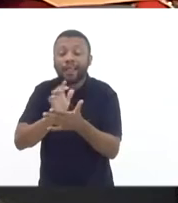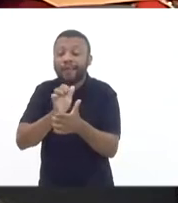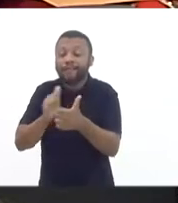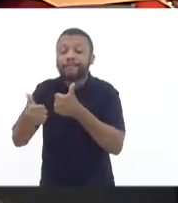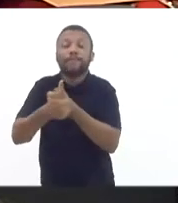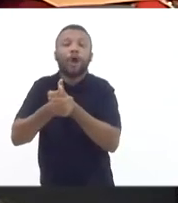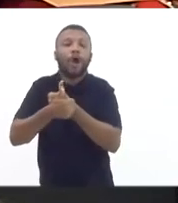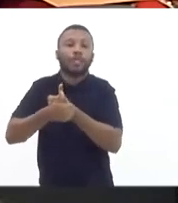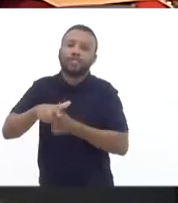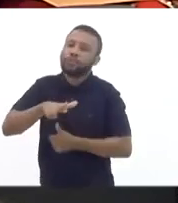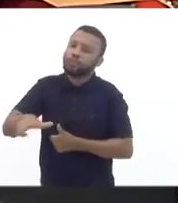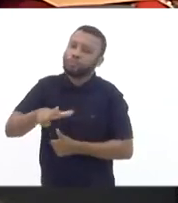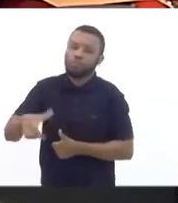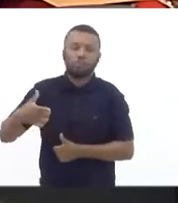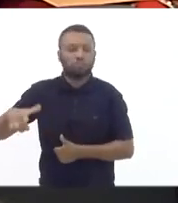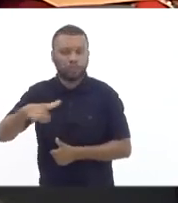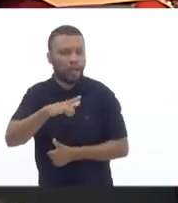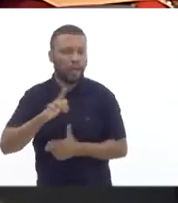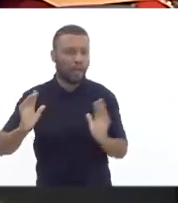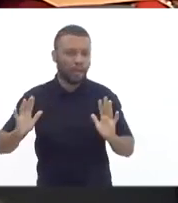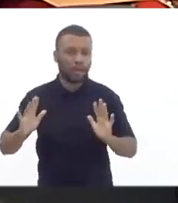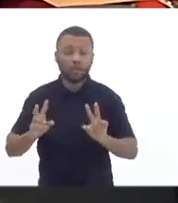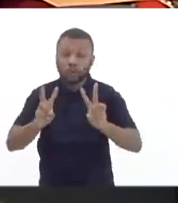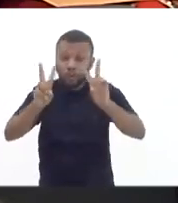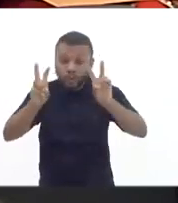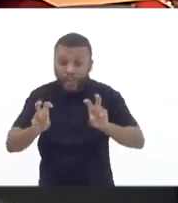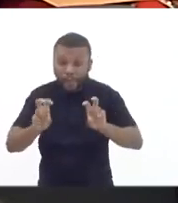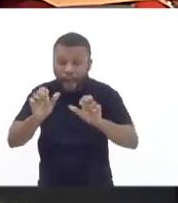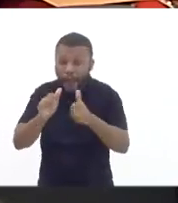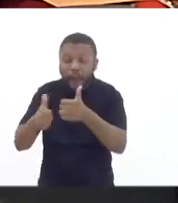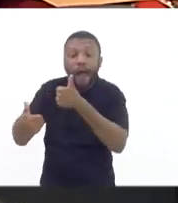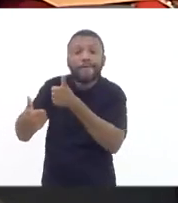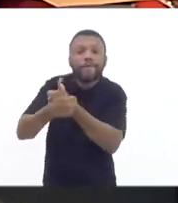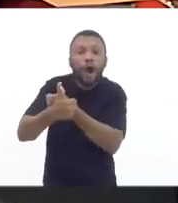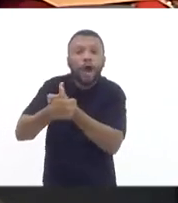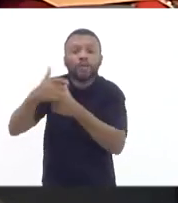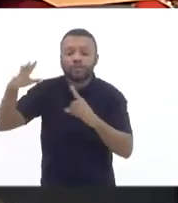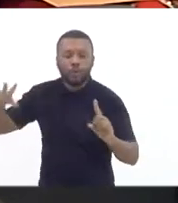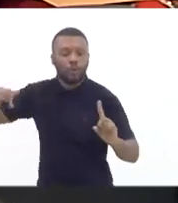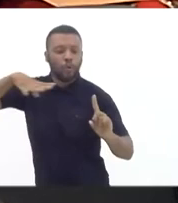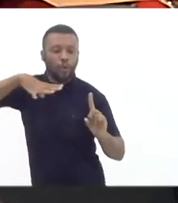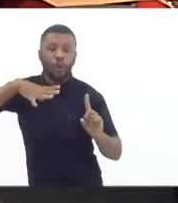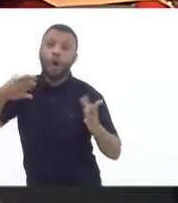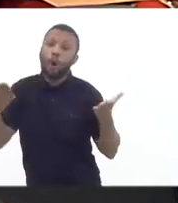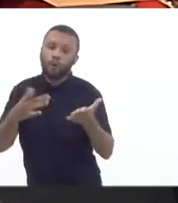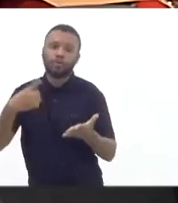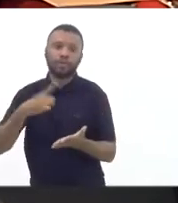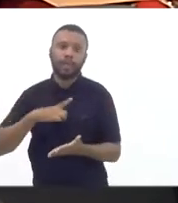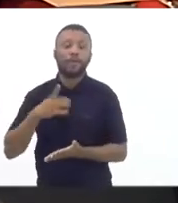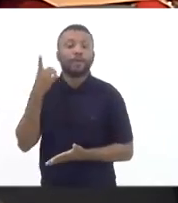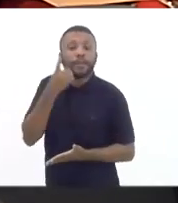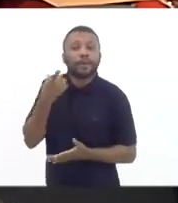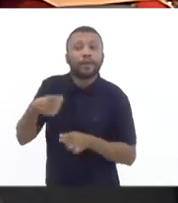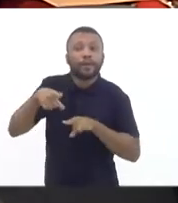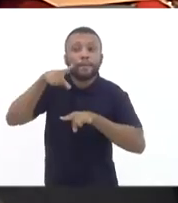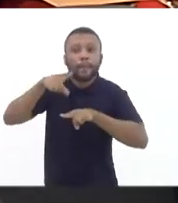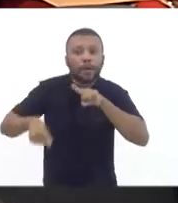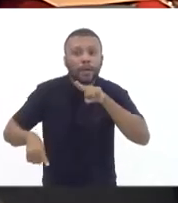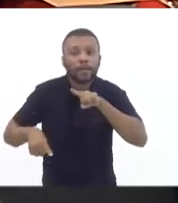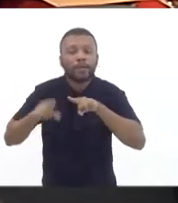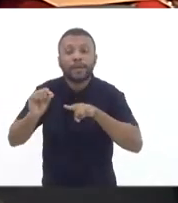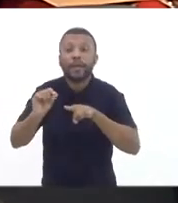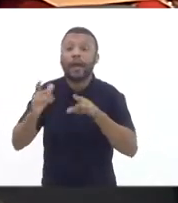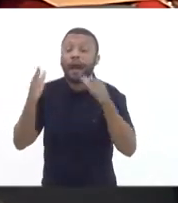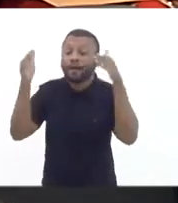fiz um grupo, um pequeno grupo, que o tema era a voz. Porque agora nós temos deputados que proíbem as pessoas de darem